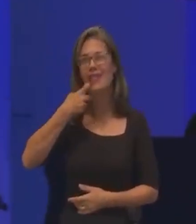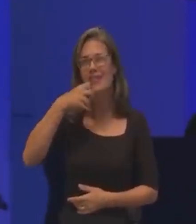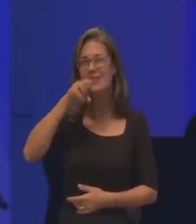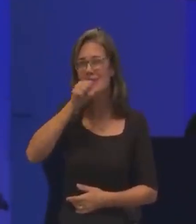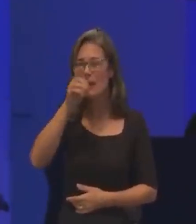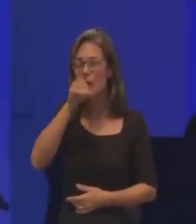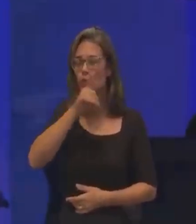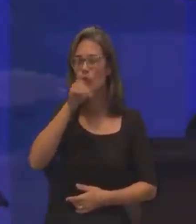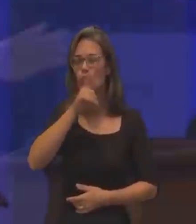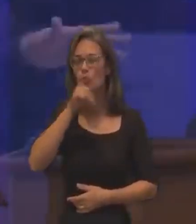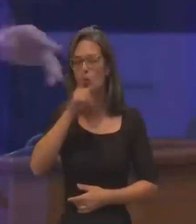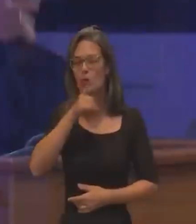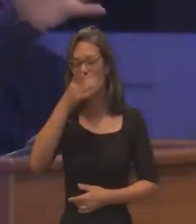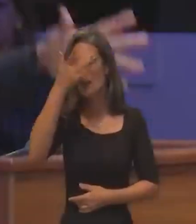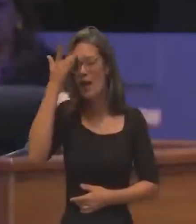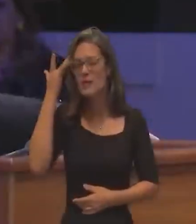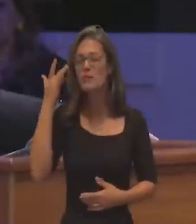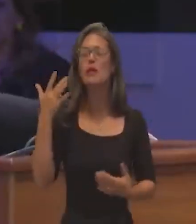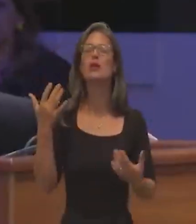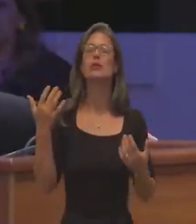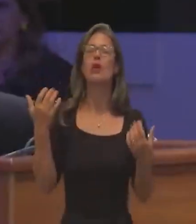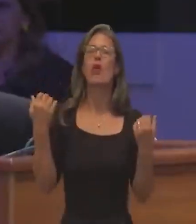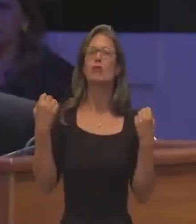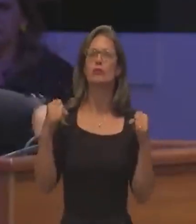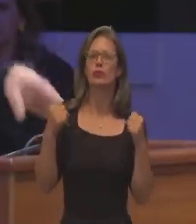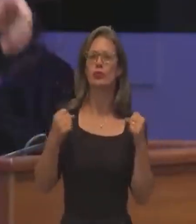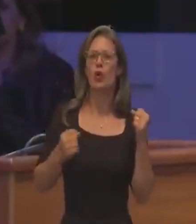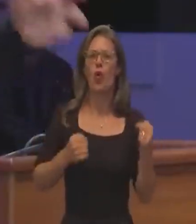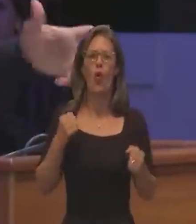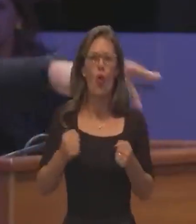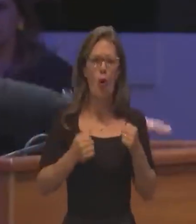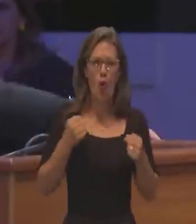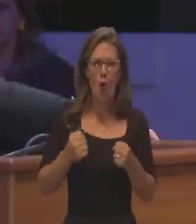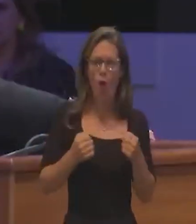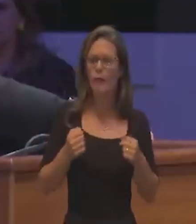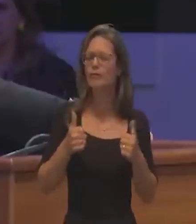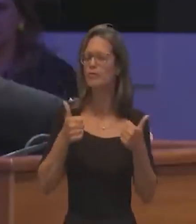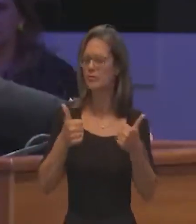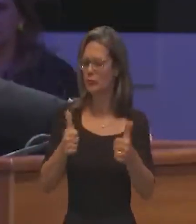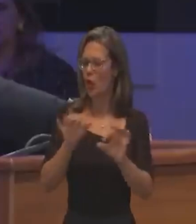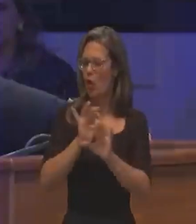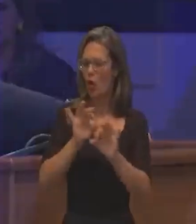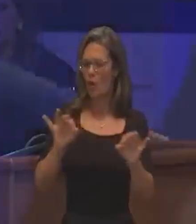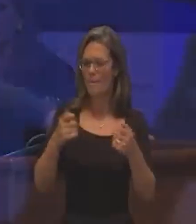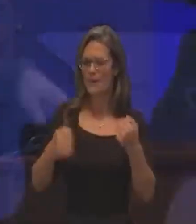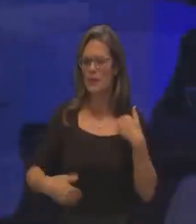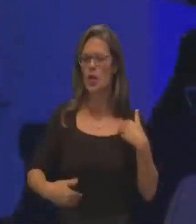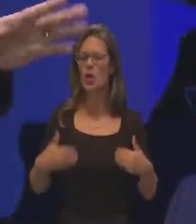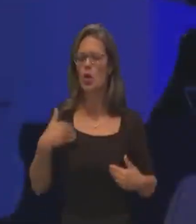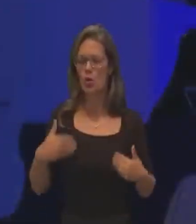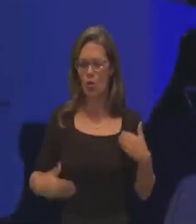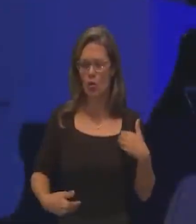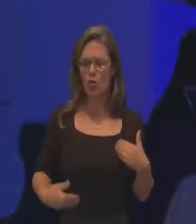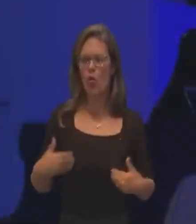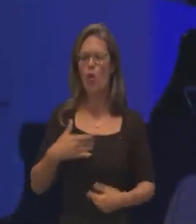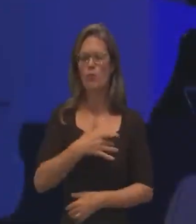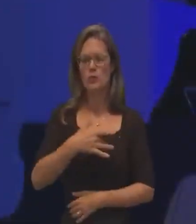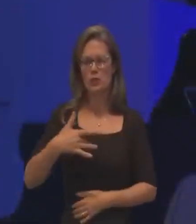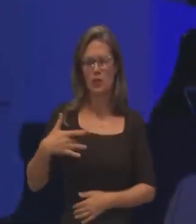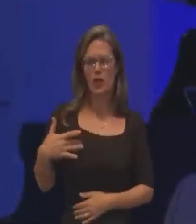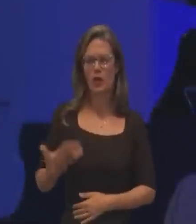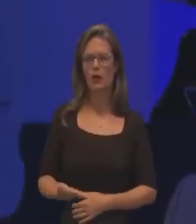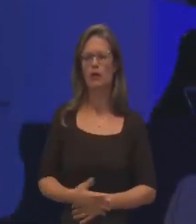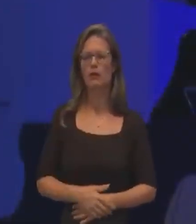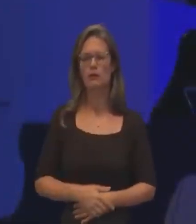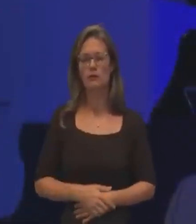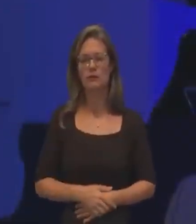praticando atividade. Isso é bom, é louvável. Precisamos manter o nosso corpo em dia. Vira e mexe, quando eu estou caminhando, fazendo minha corrida,